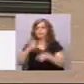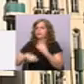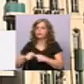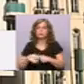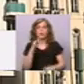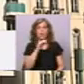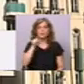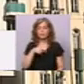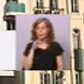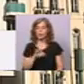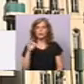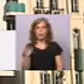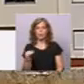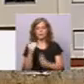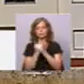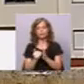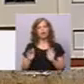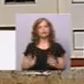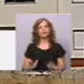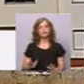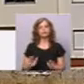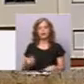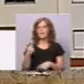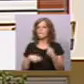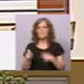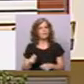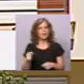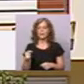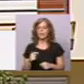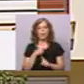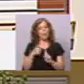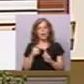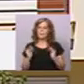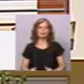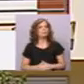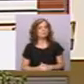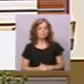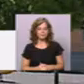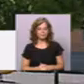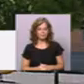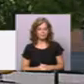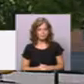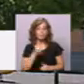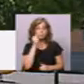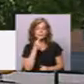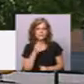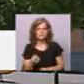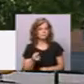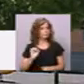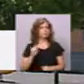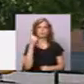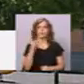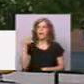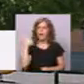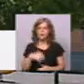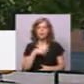4,44% ficam na lista das que não se vendem em menos de um ano. A rapidez com que nós passámos de uma crise tão profunda